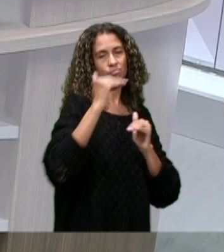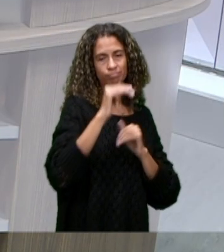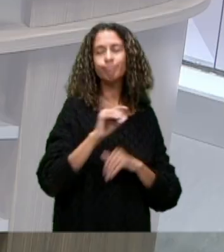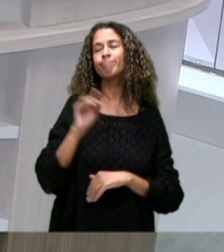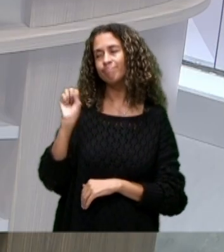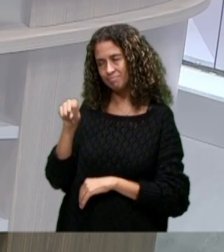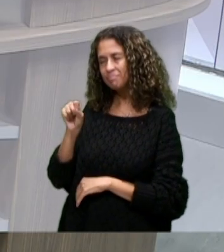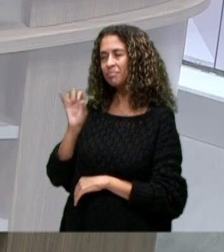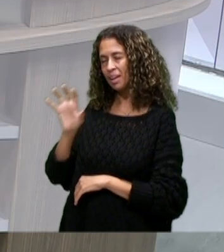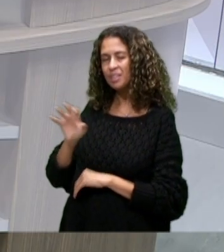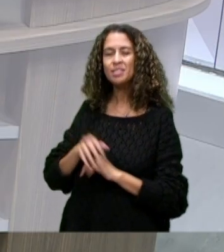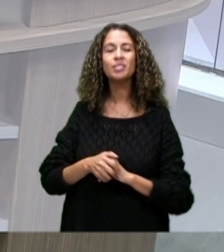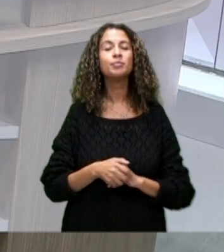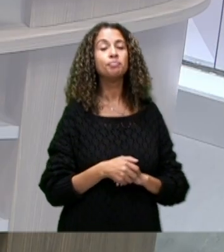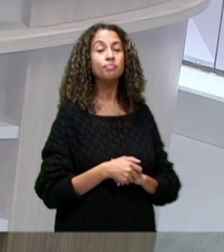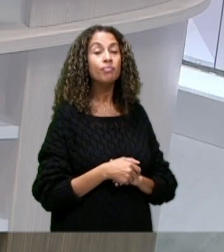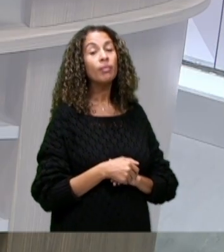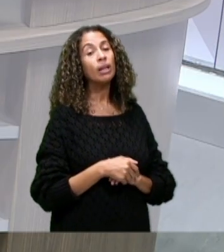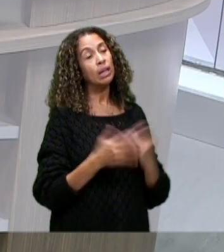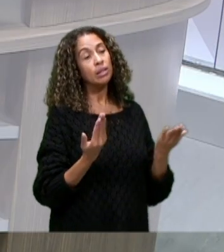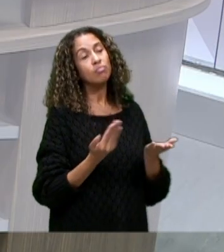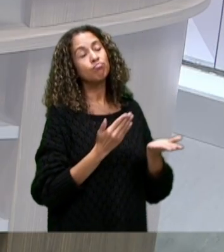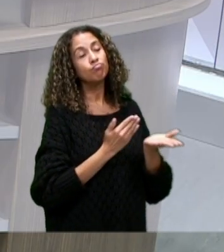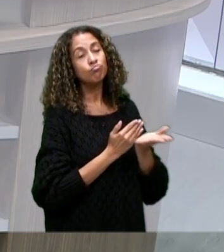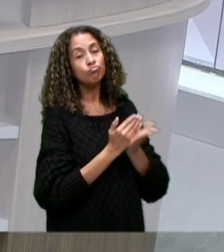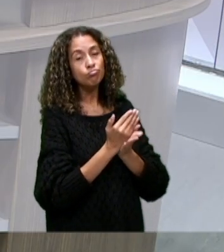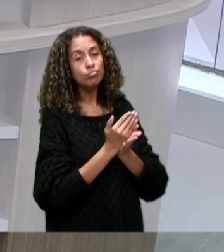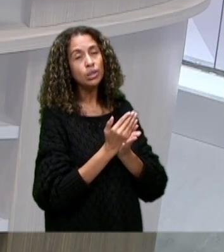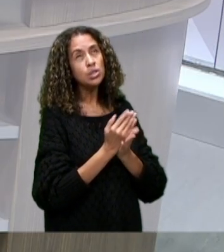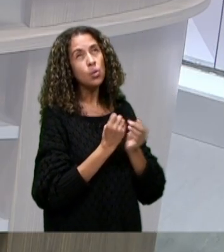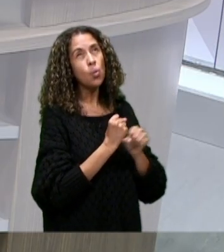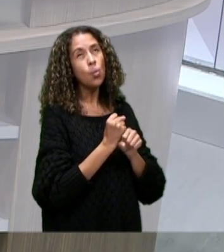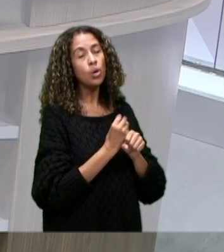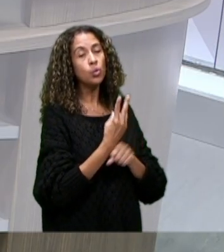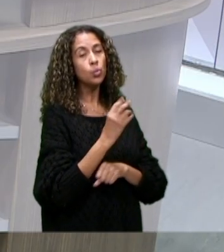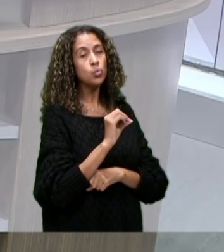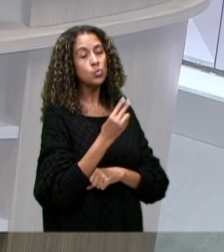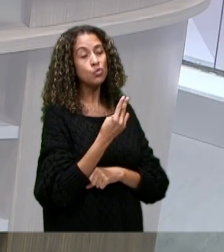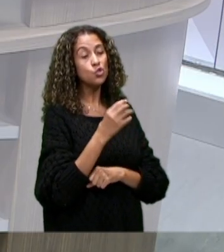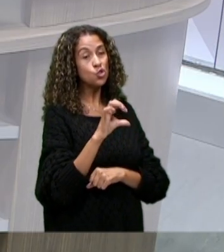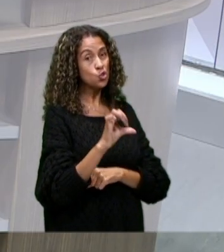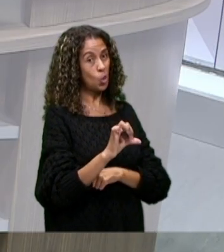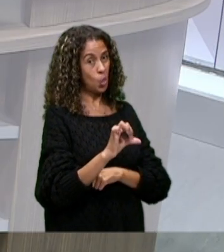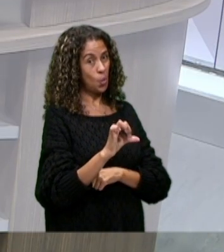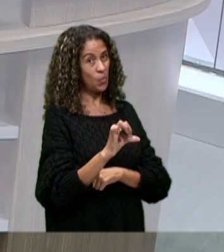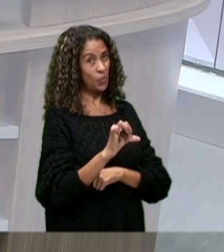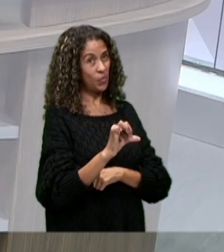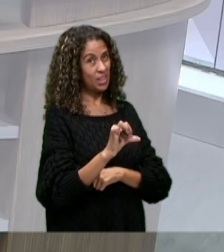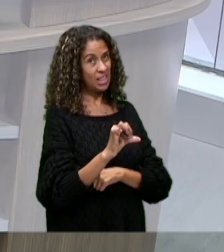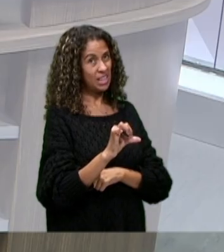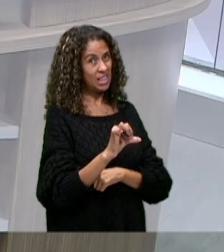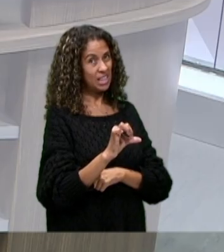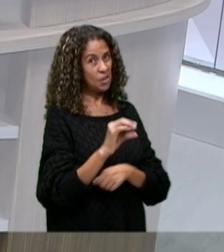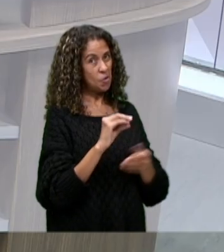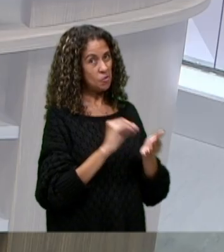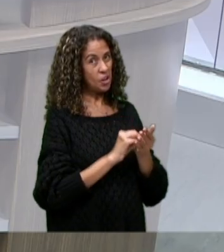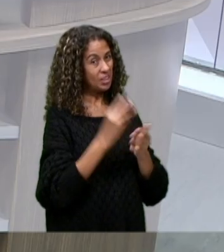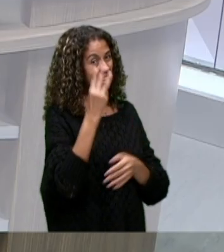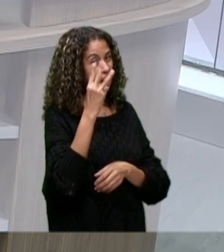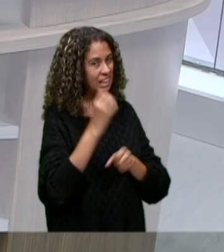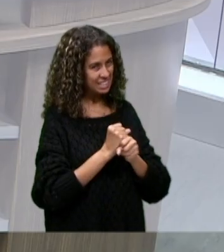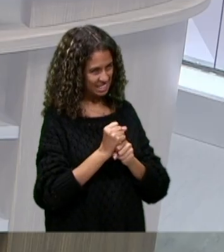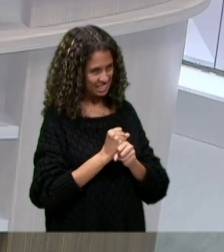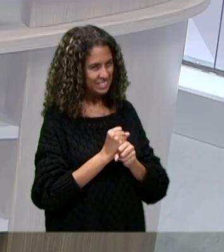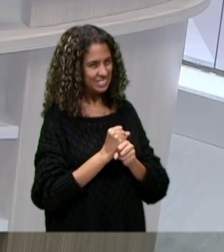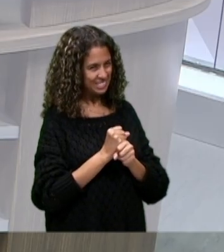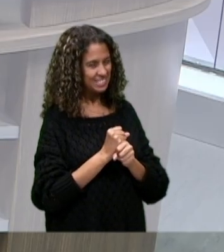Isto. E começa em 2029, quer dizer, daqui a 3 anos. 3